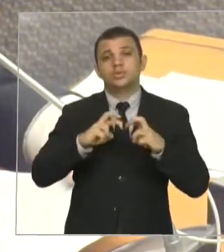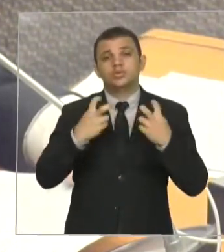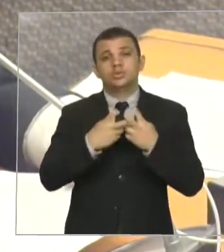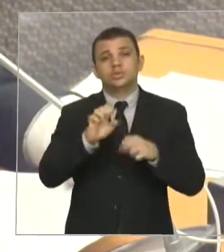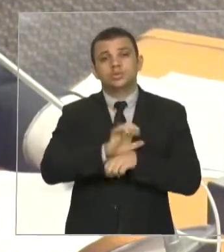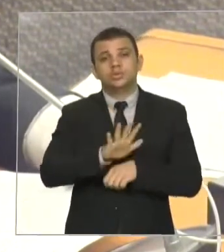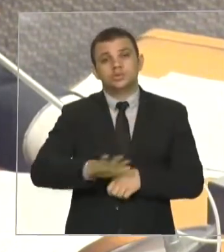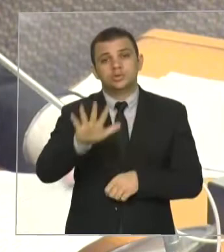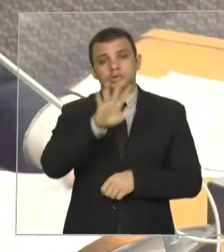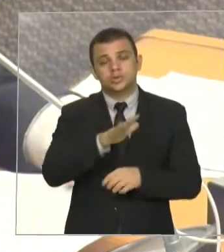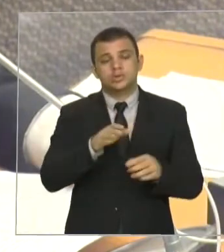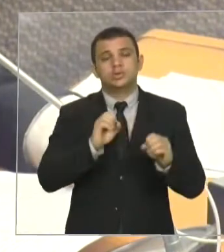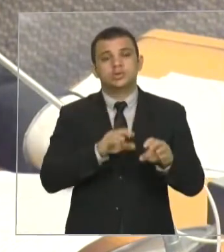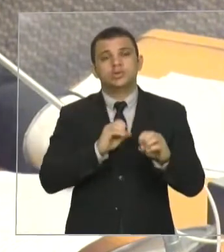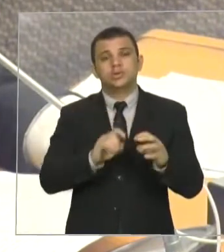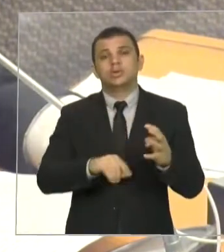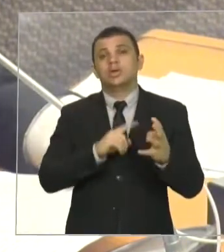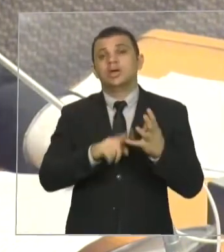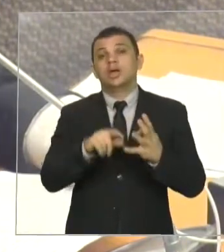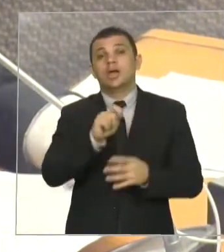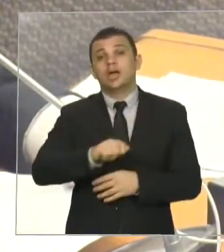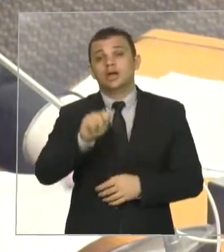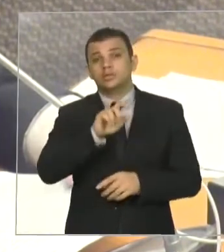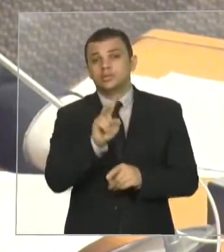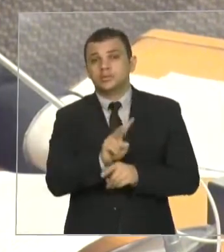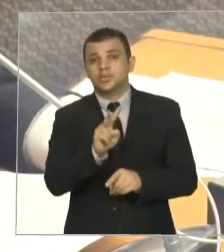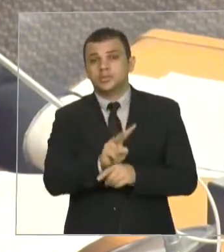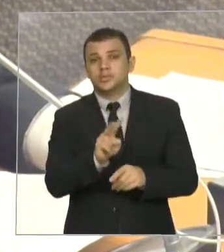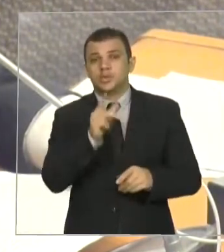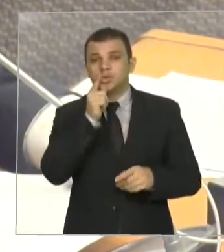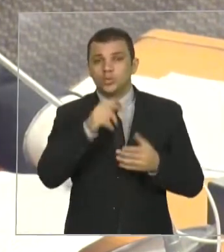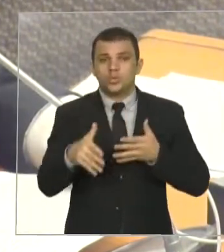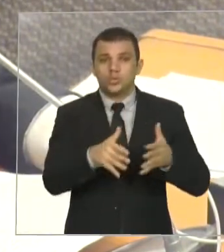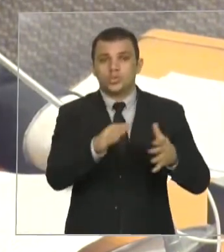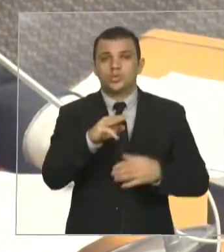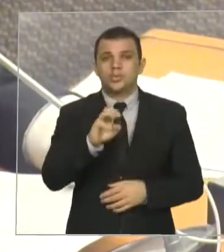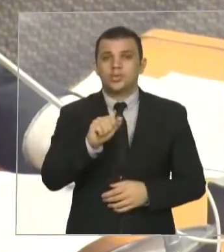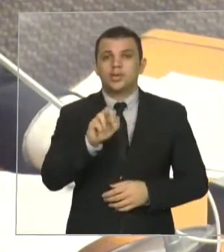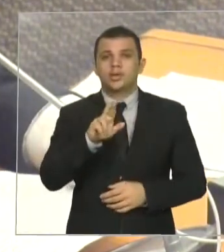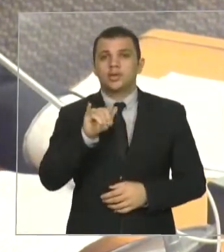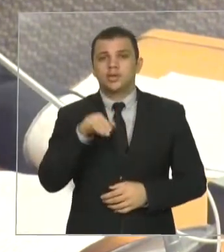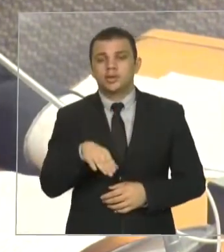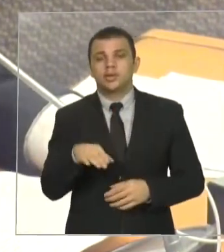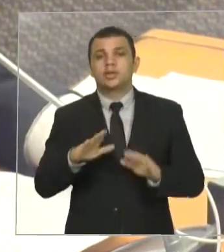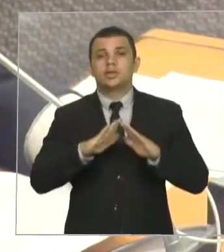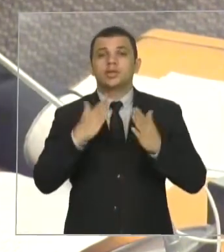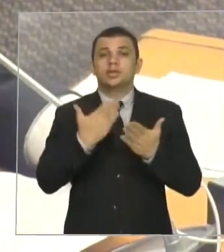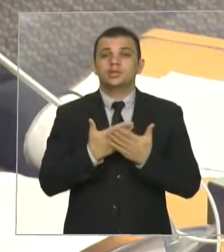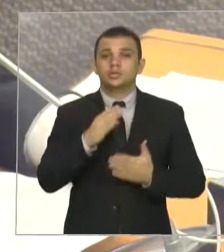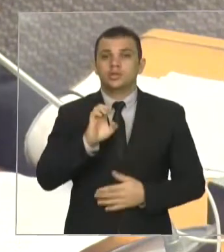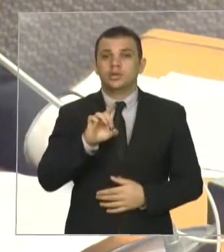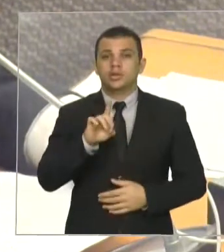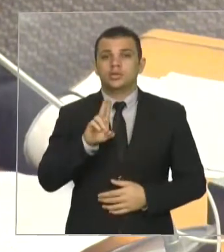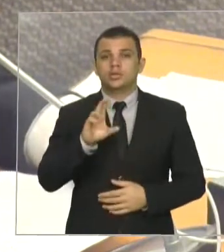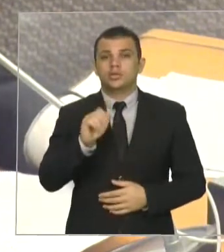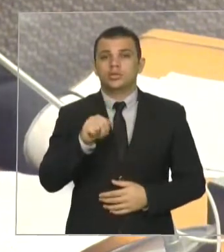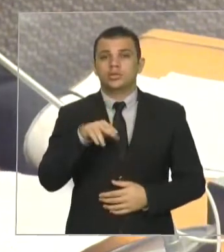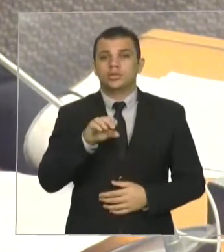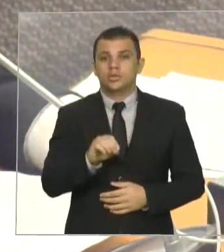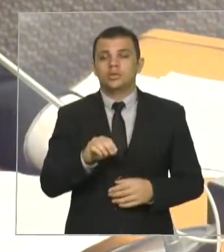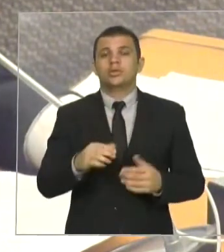Associação de Desenvolvimento Socioambiental da Bacia do Rio Mearim, a Escola Comunitária Educando, o Movimento Arariba, a Associação